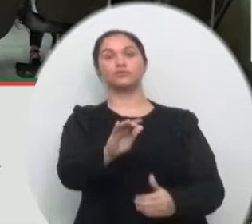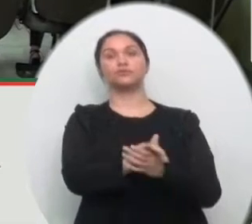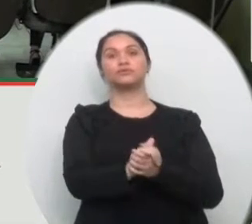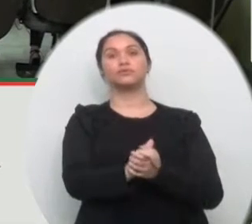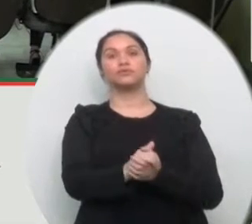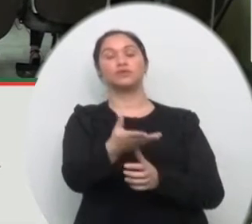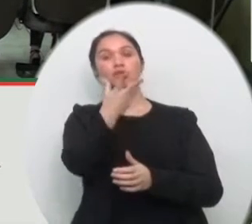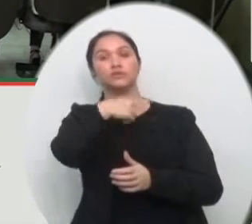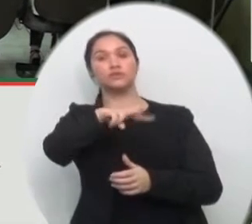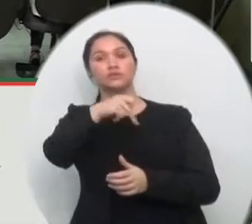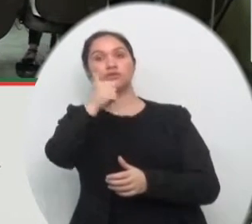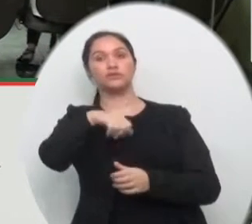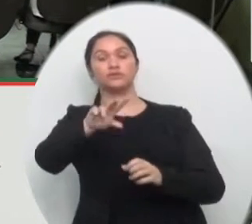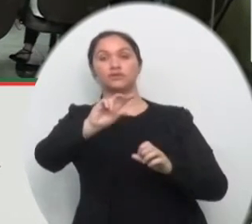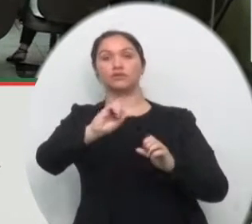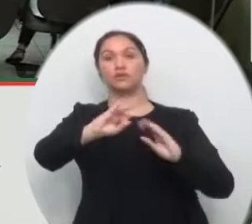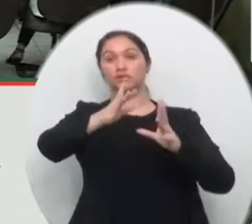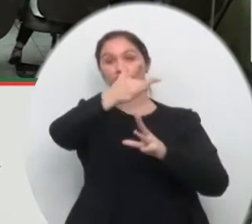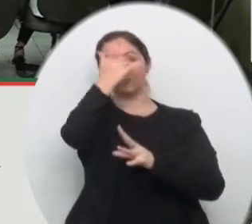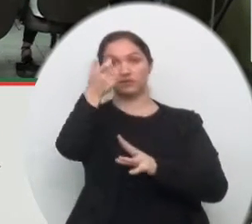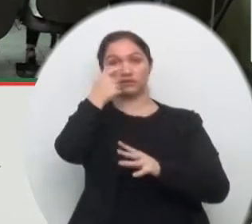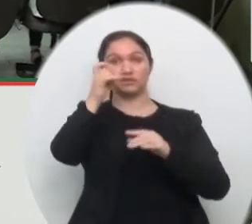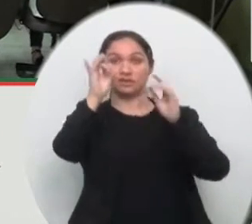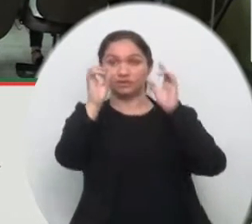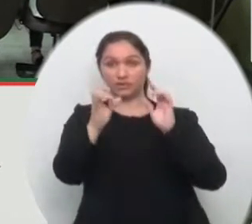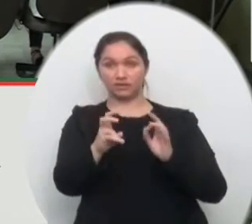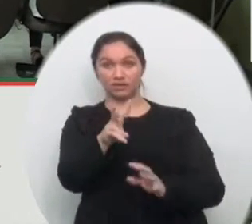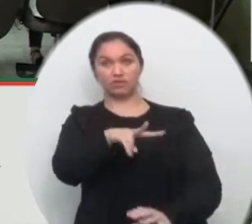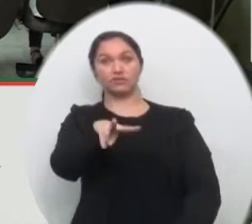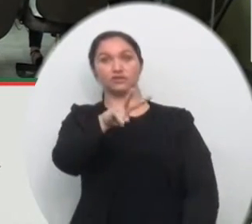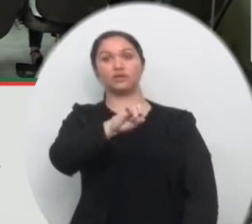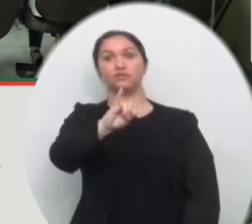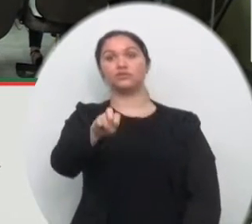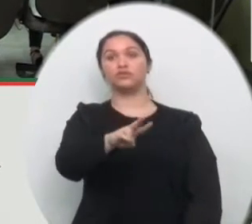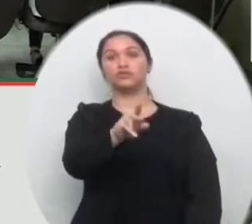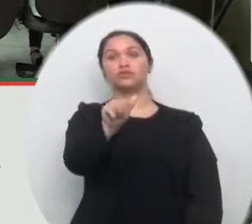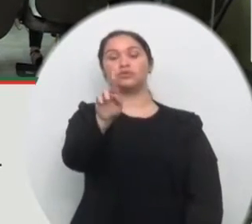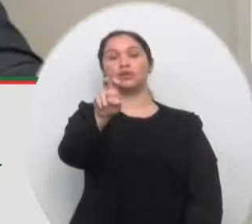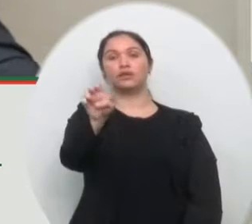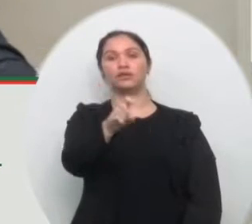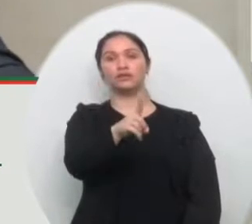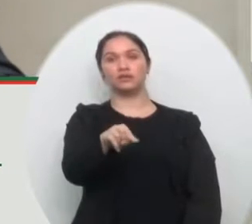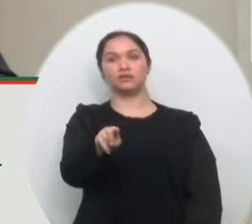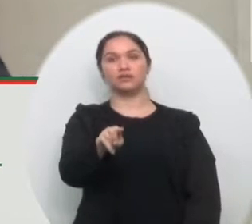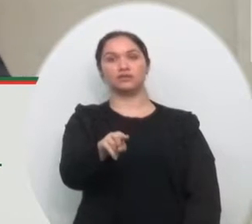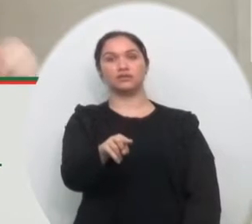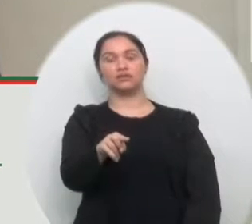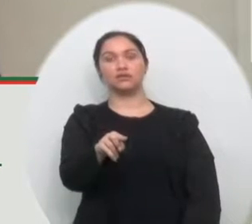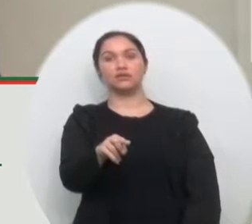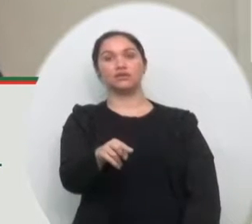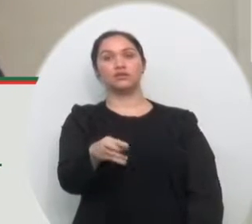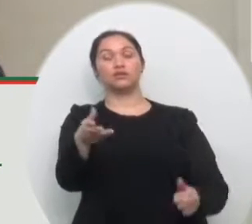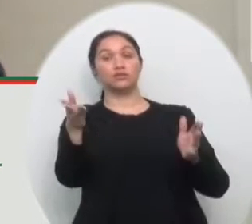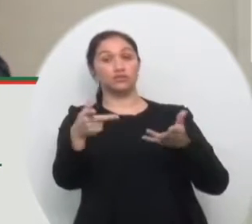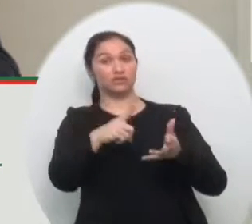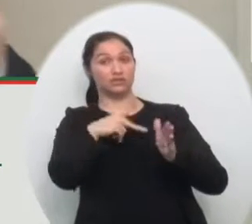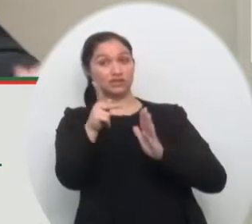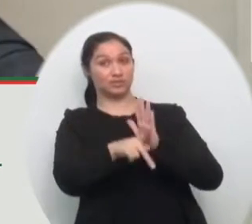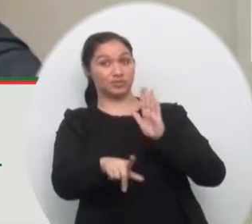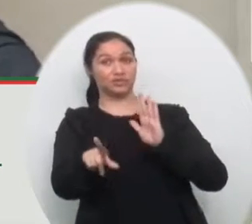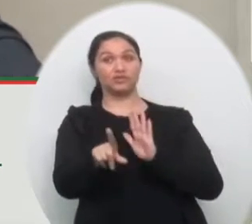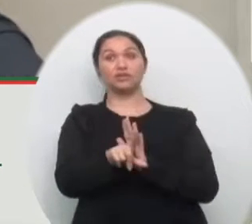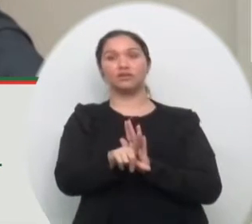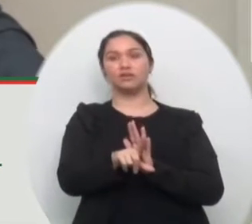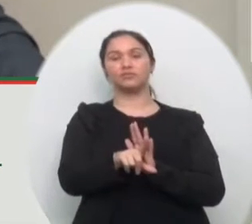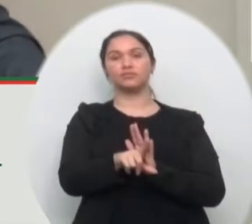que nos assistem, em especial ao suplente vereador Juarez, na qual tratamos o projeto de hoje.